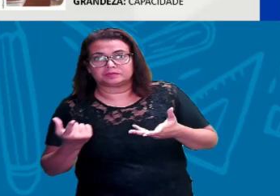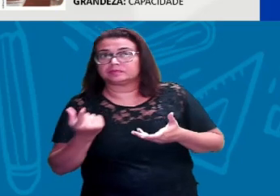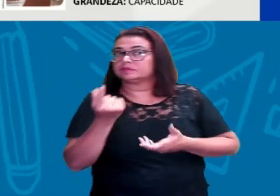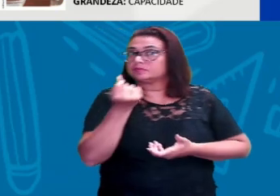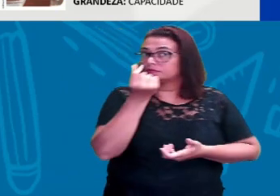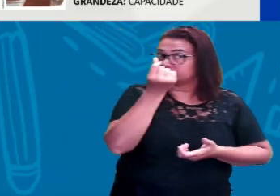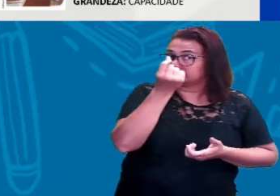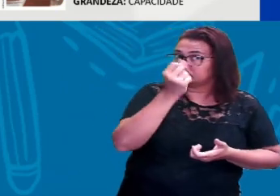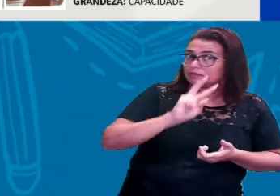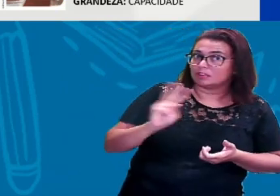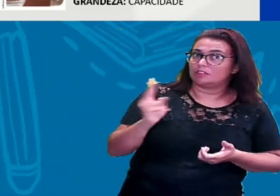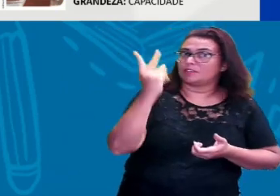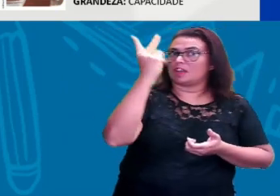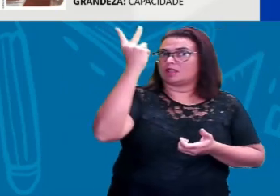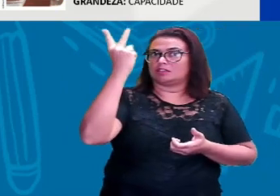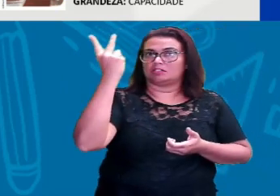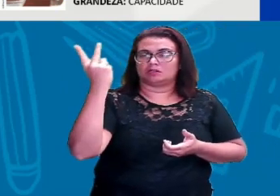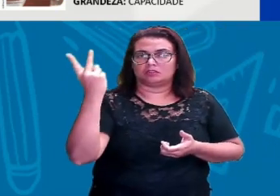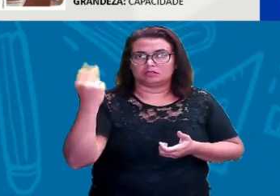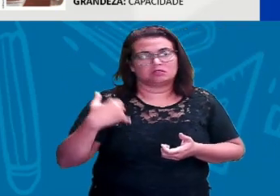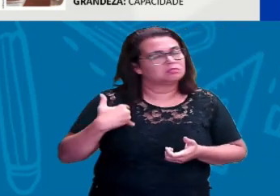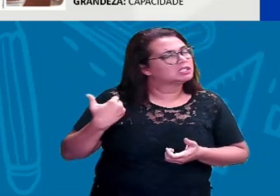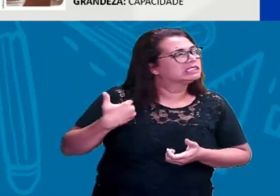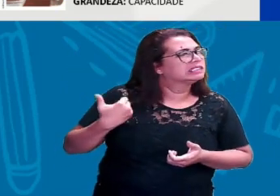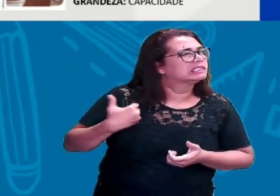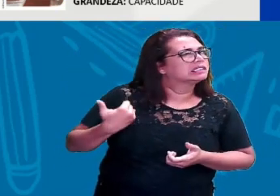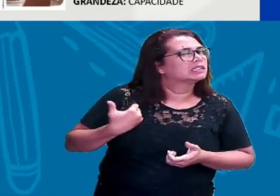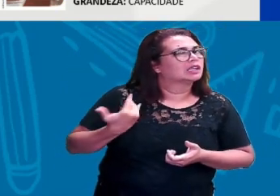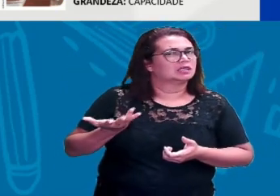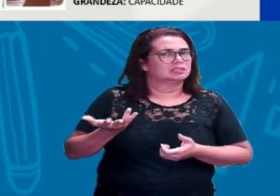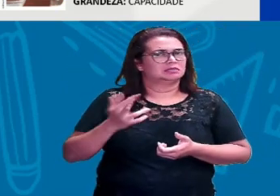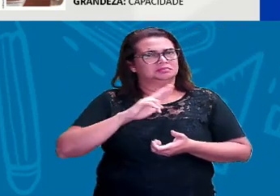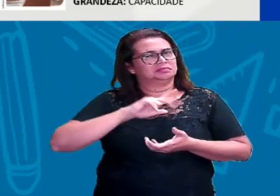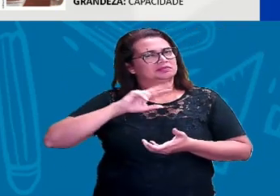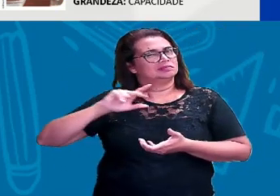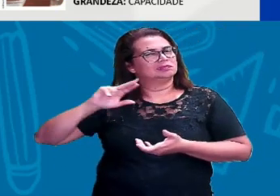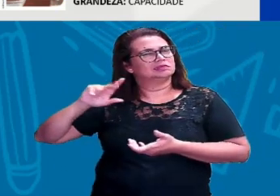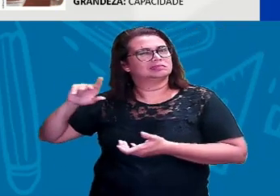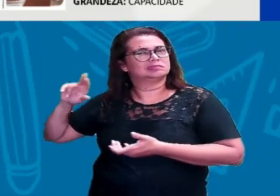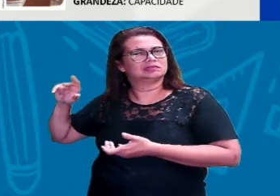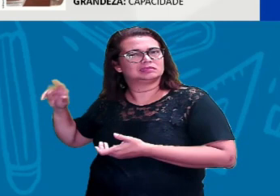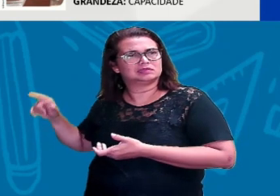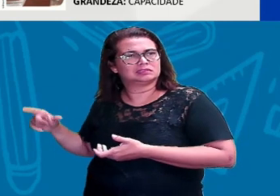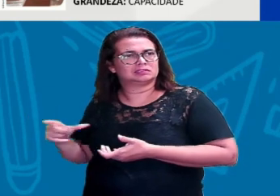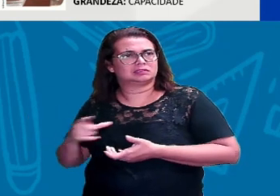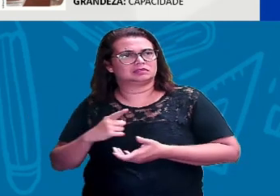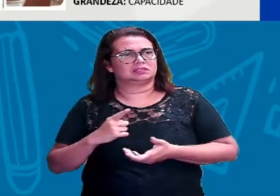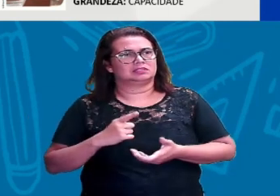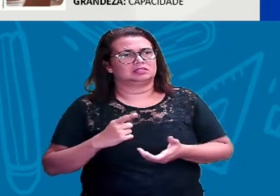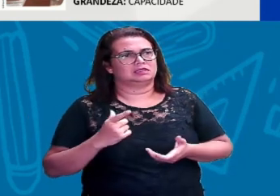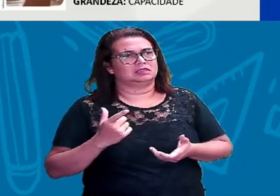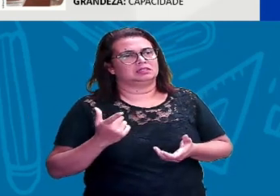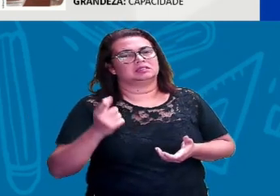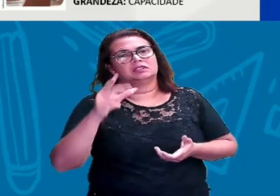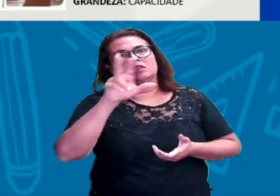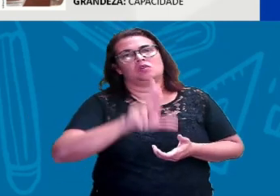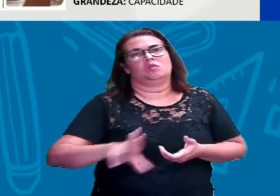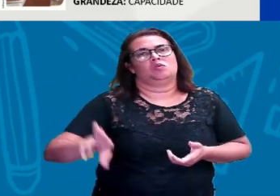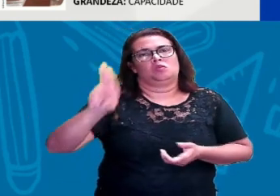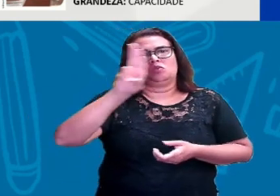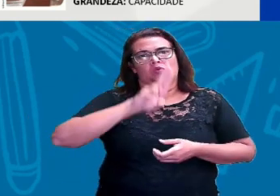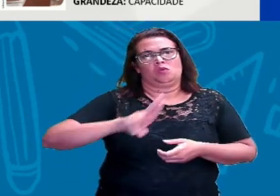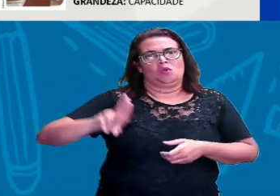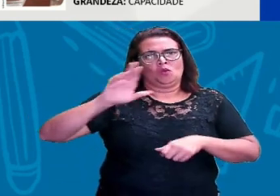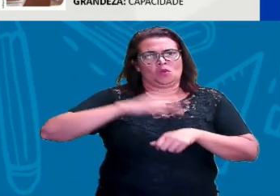preço, a referência da idade, entre outras grandezas. Eu trouxe as mais usuais, a que a gente